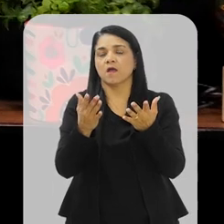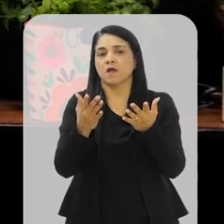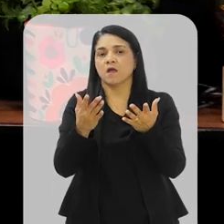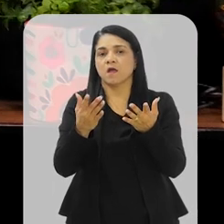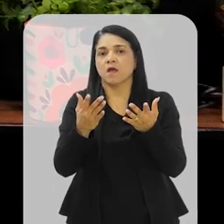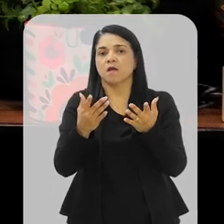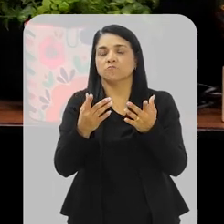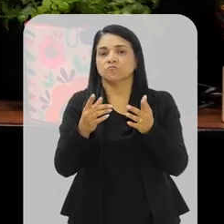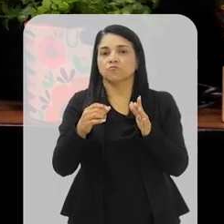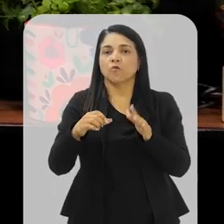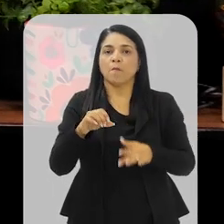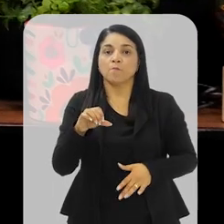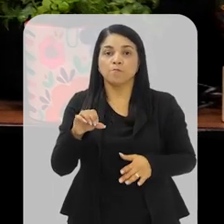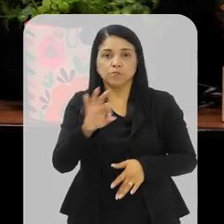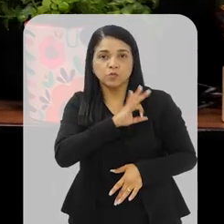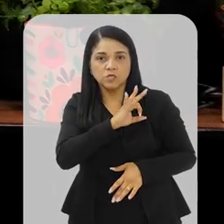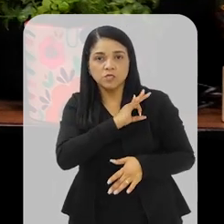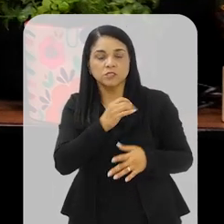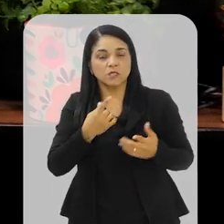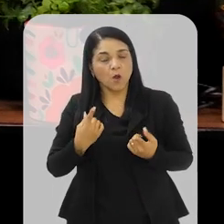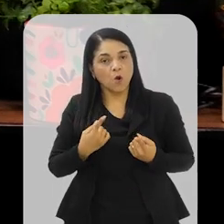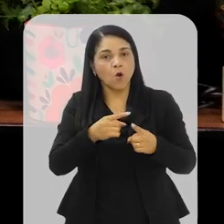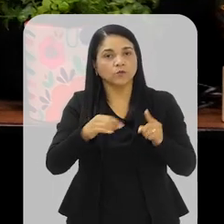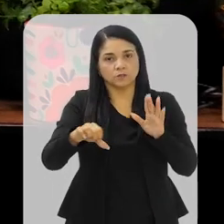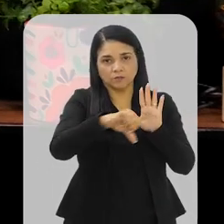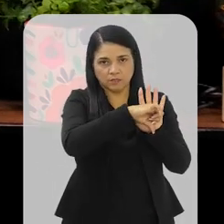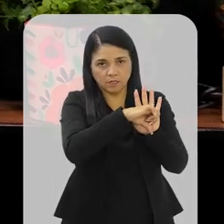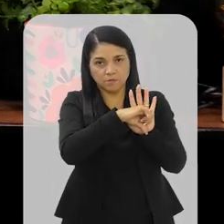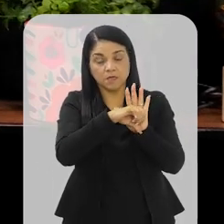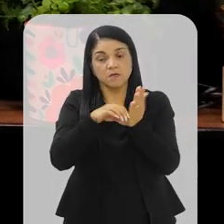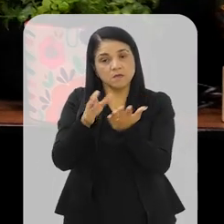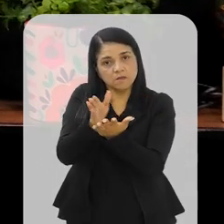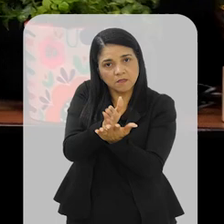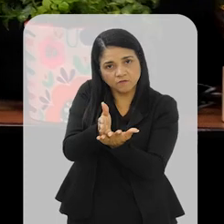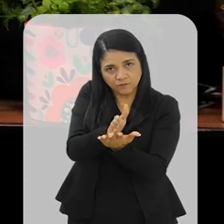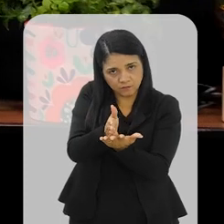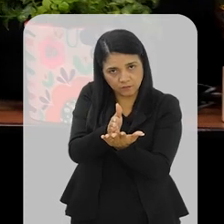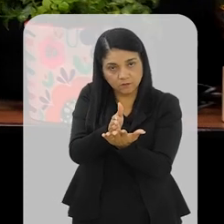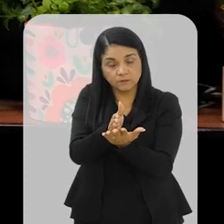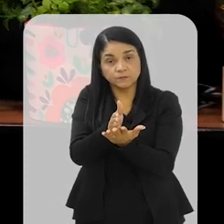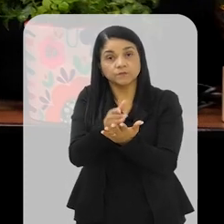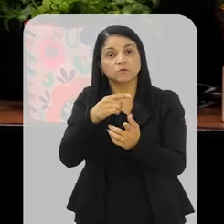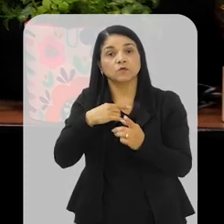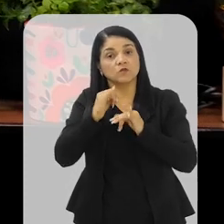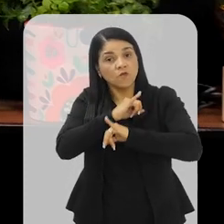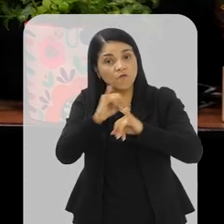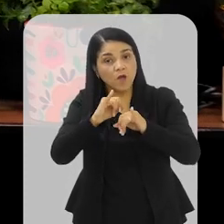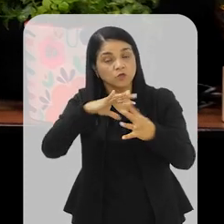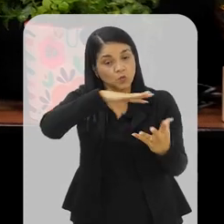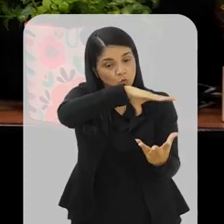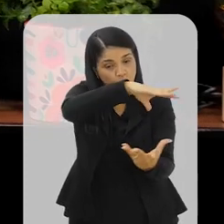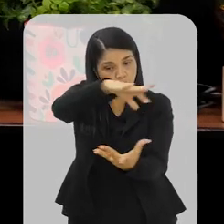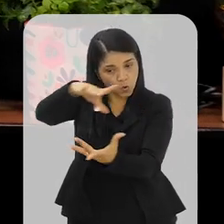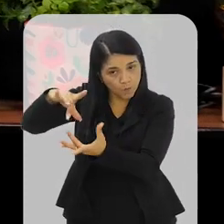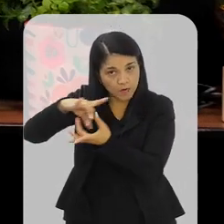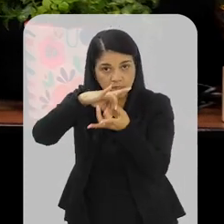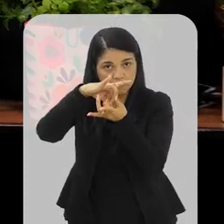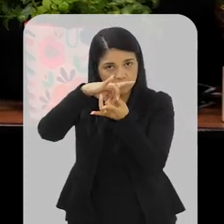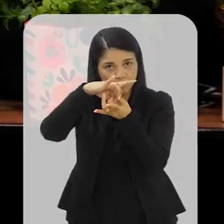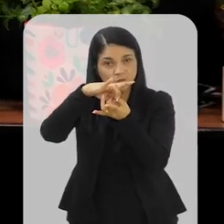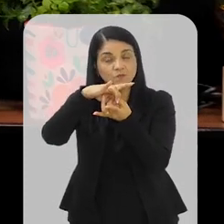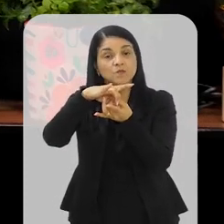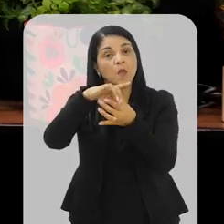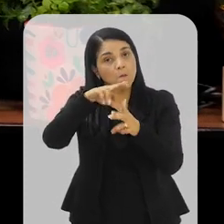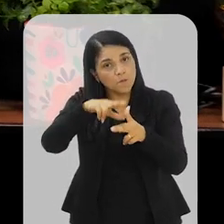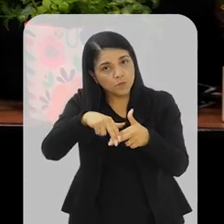combate da criminalidade que atravessa as fronteiras e quando eu falo eh em globalização é justamente por